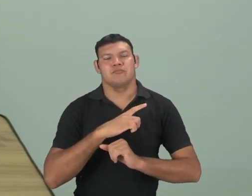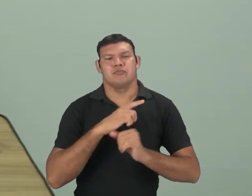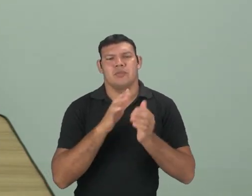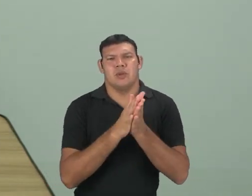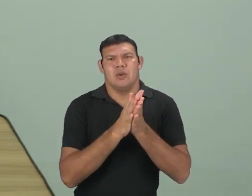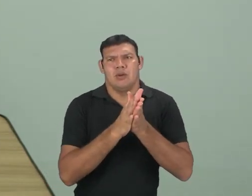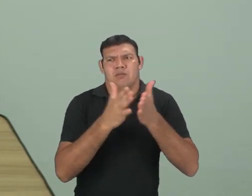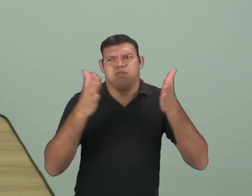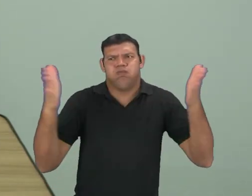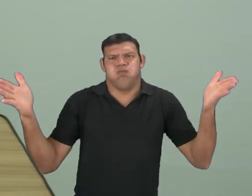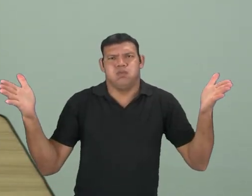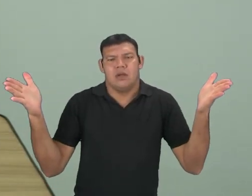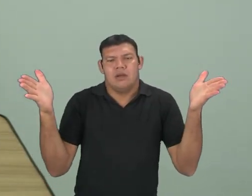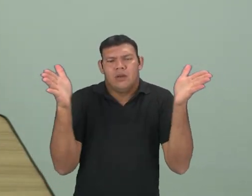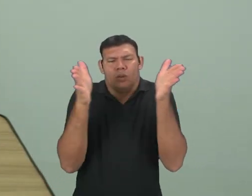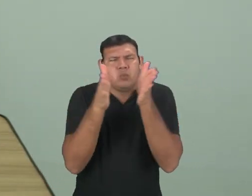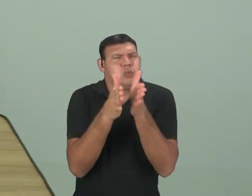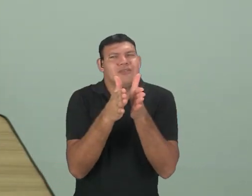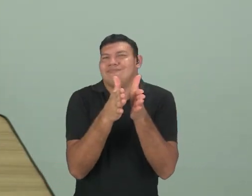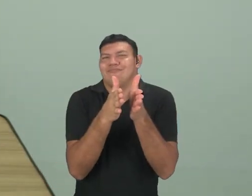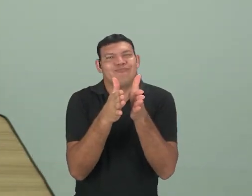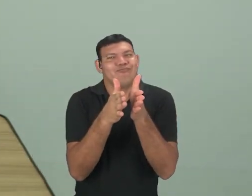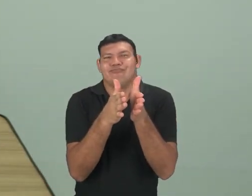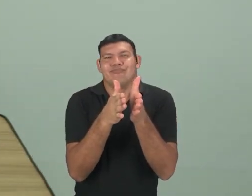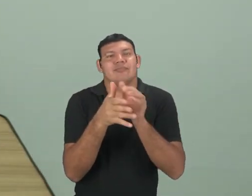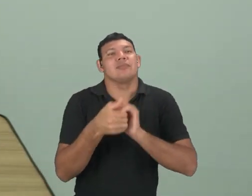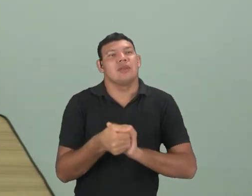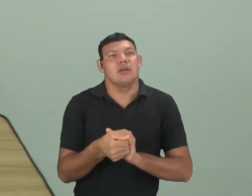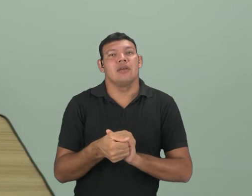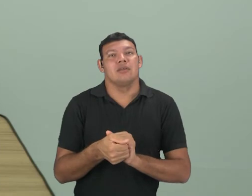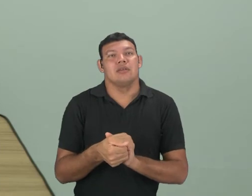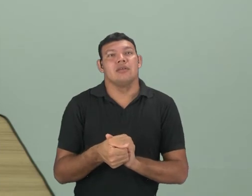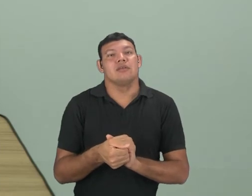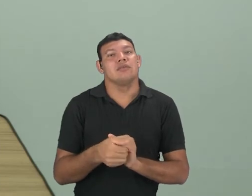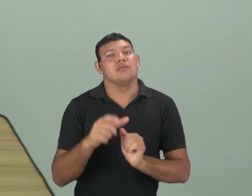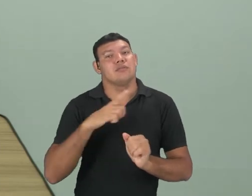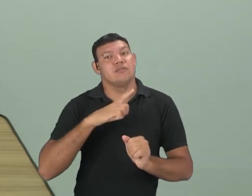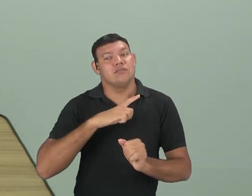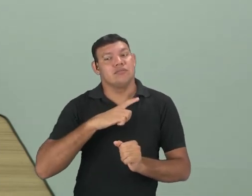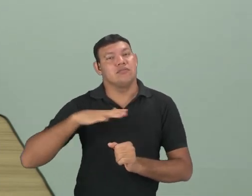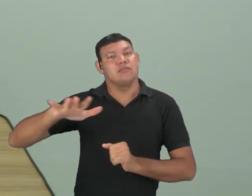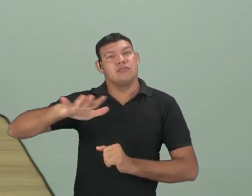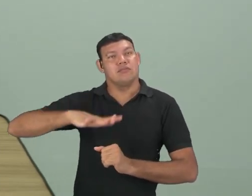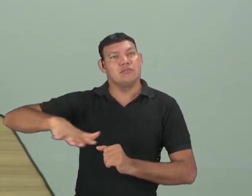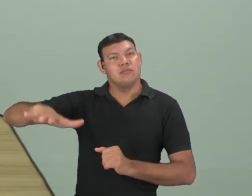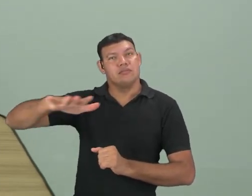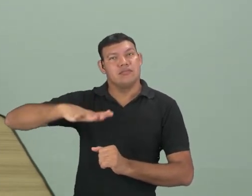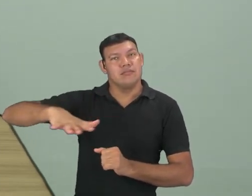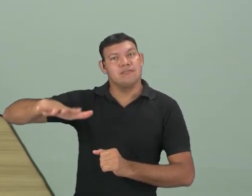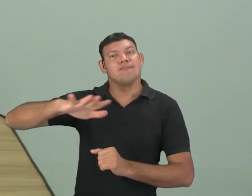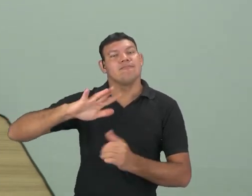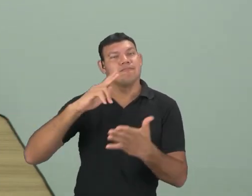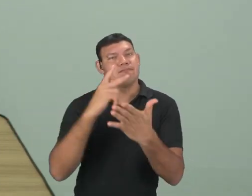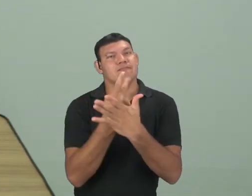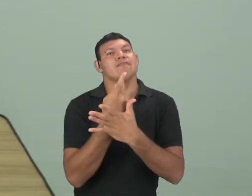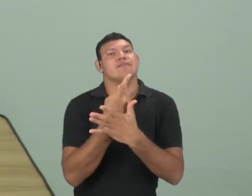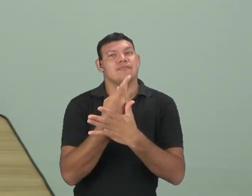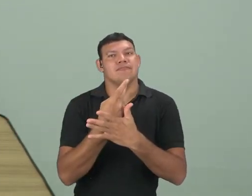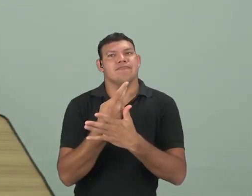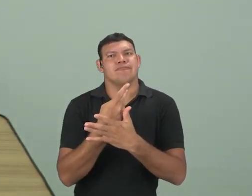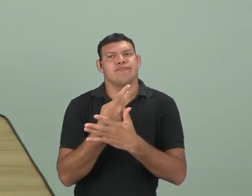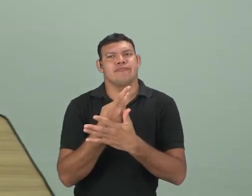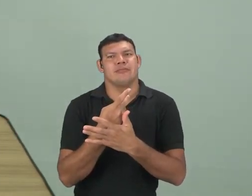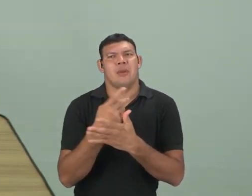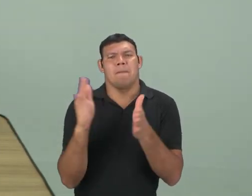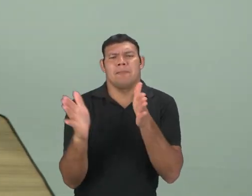longo demais, nem curto demais, né? Tem que ter ali o espaço, né, onde está acontecendo, e é tão